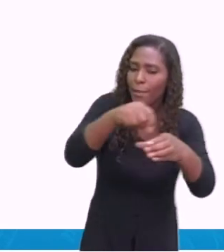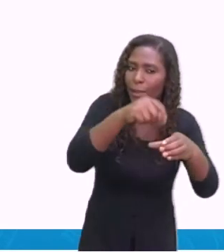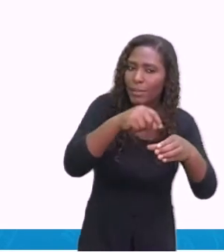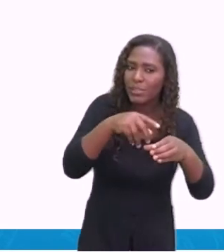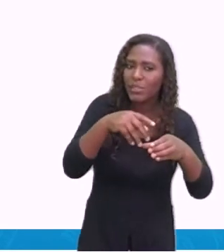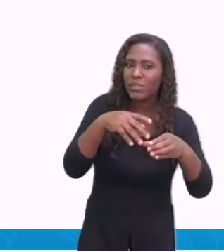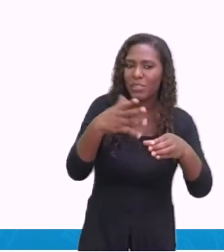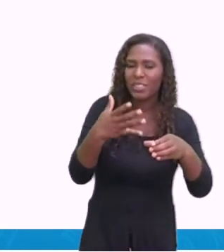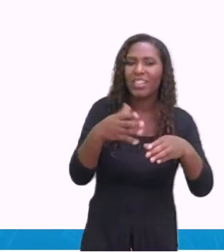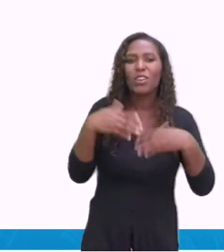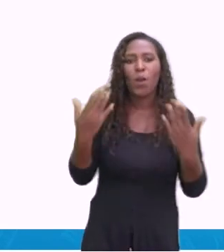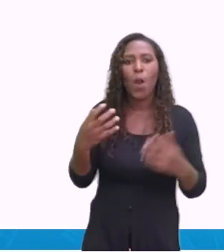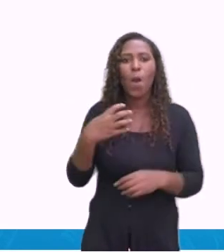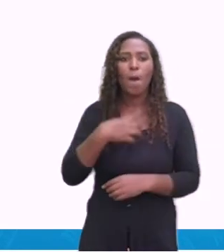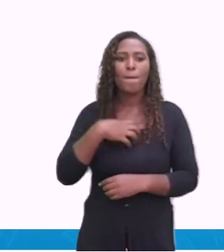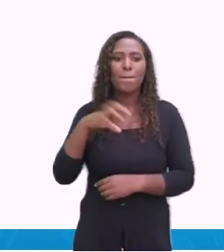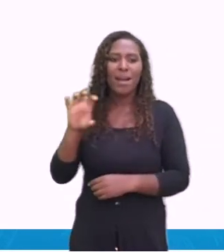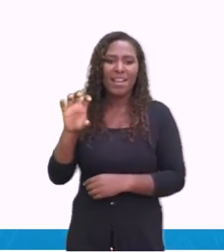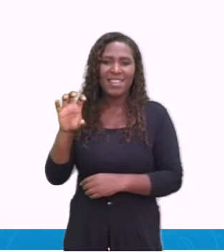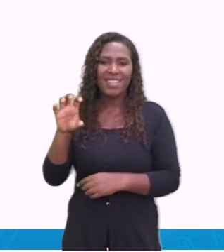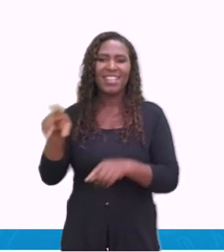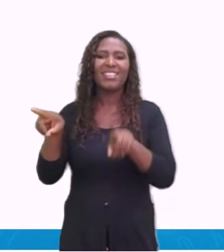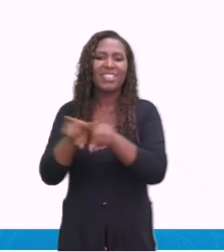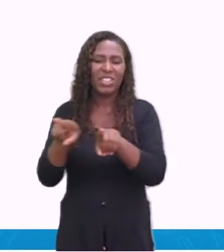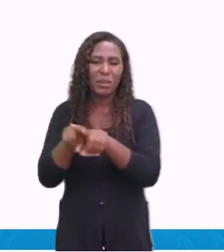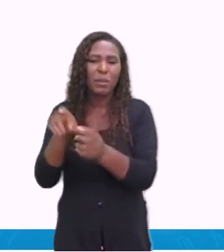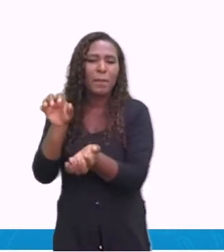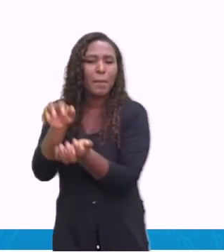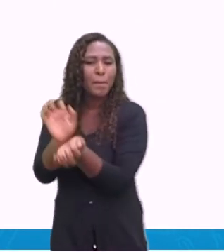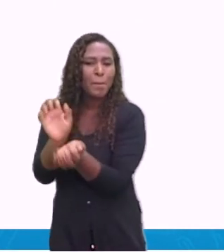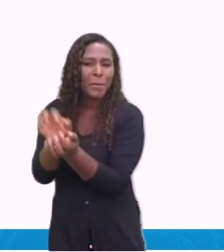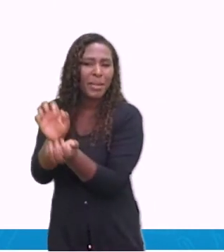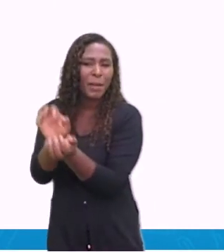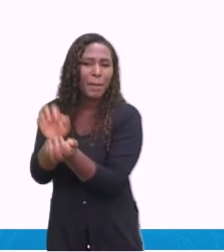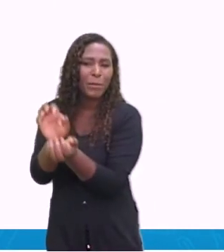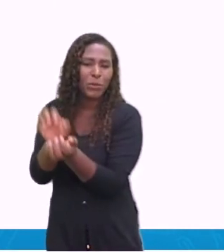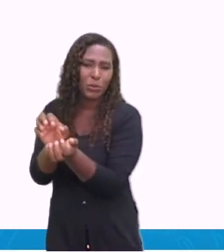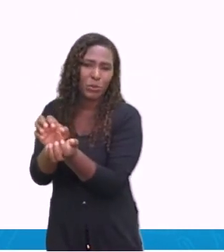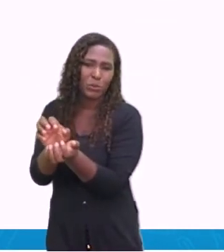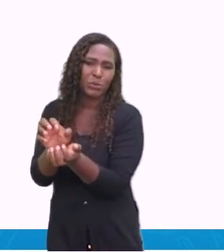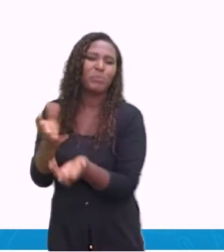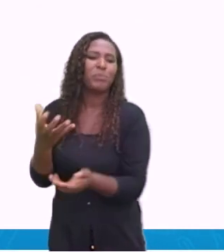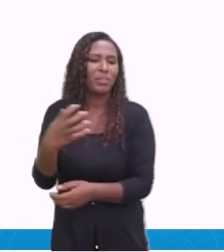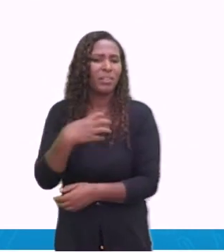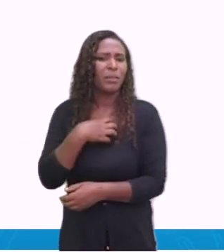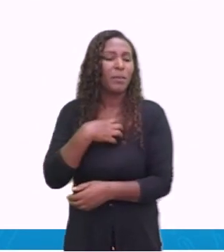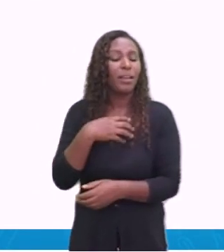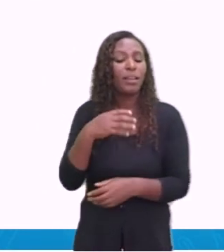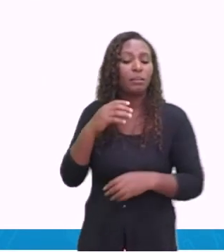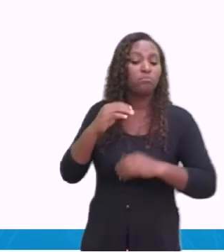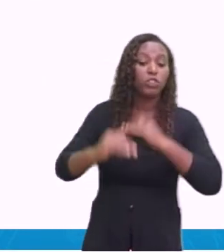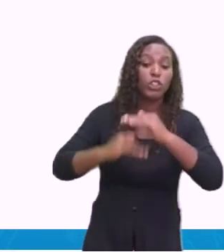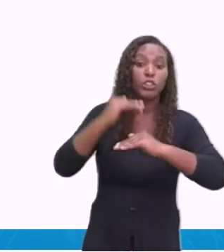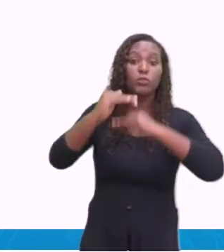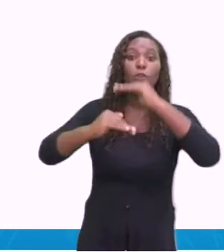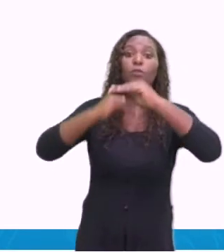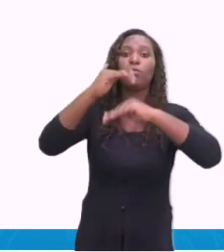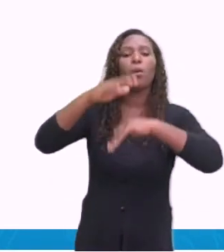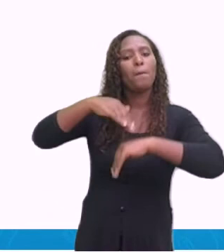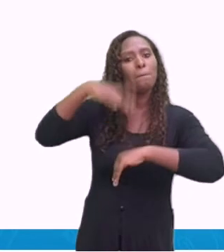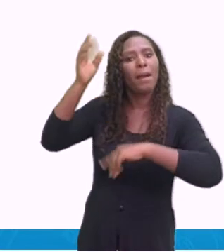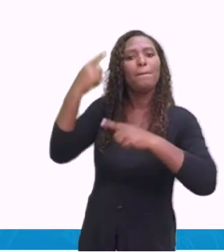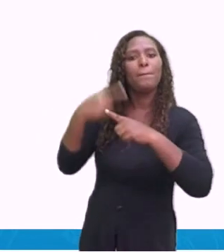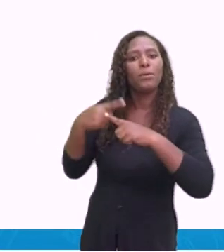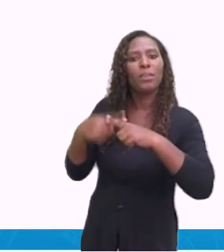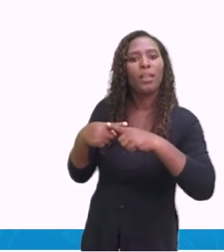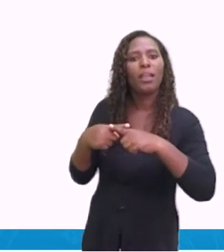que iniciou, devido a um grande e vasto território e o clima. Nós vamos ver aqui